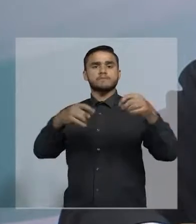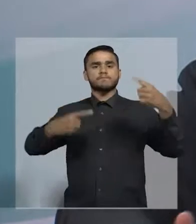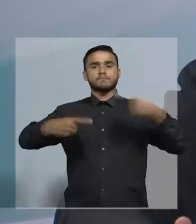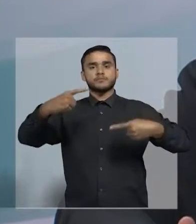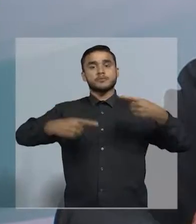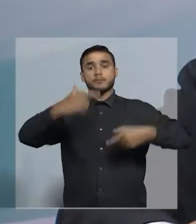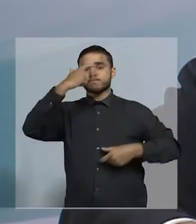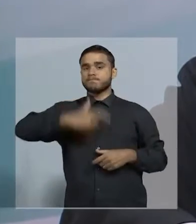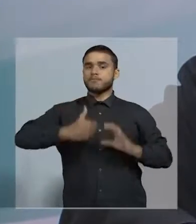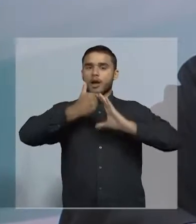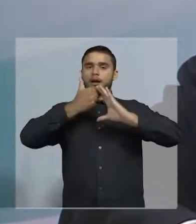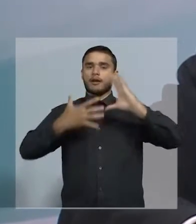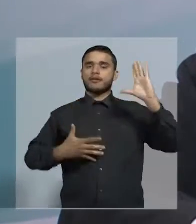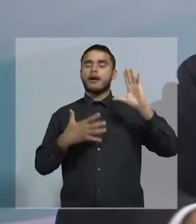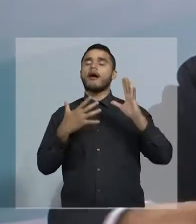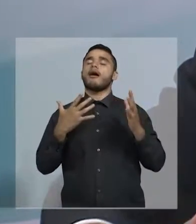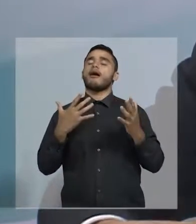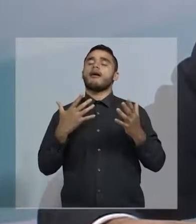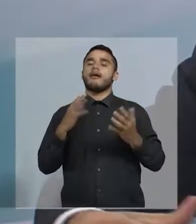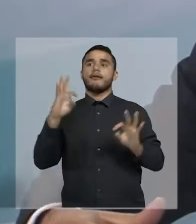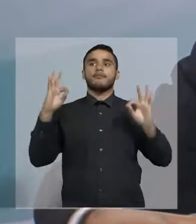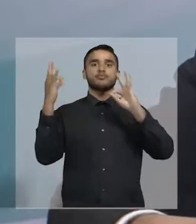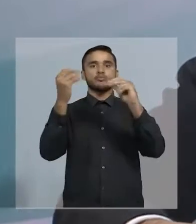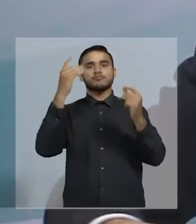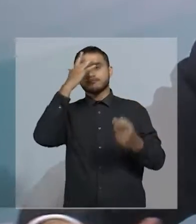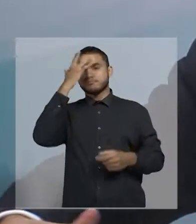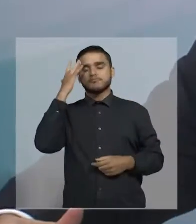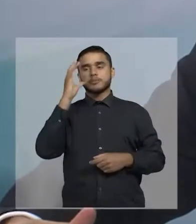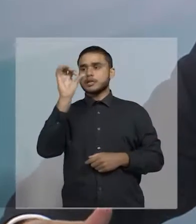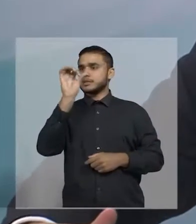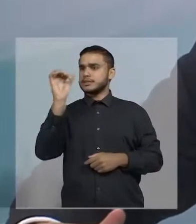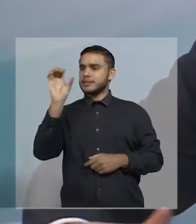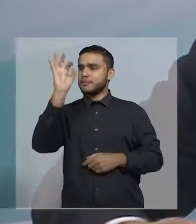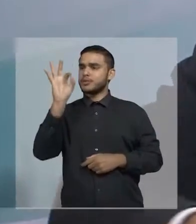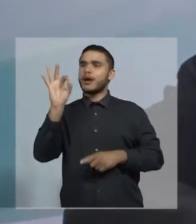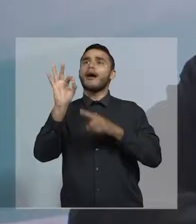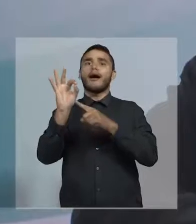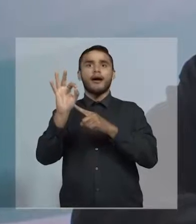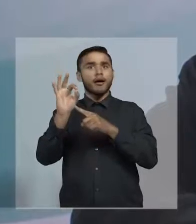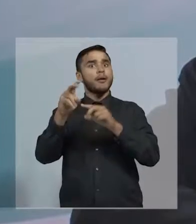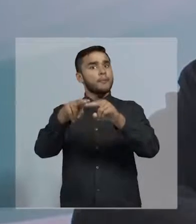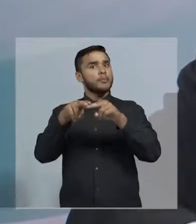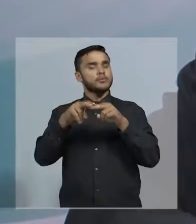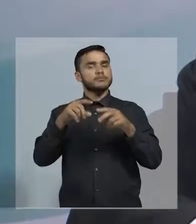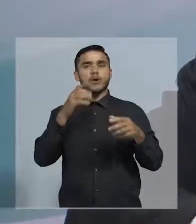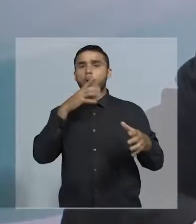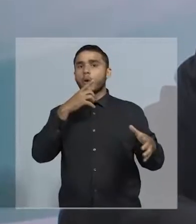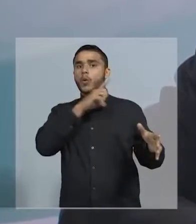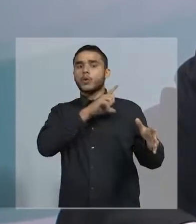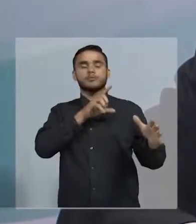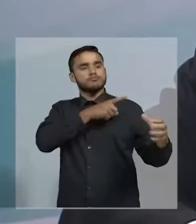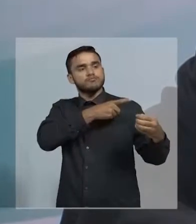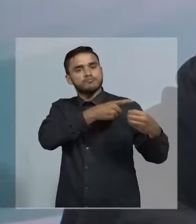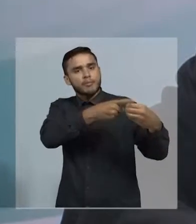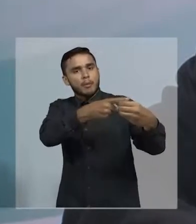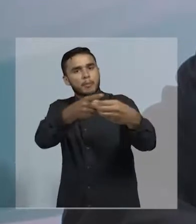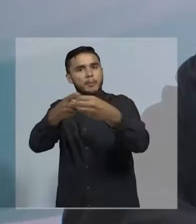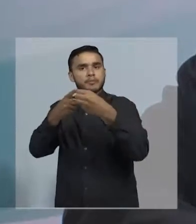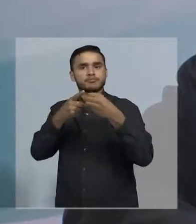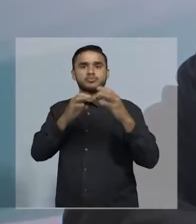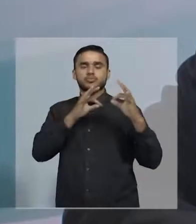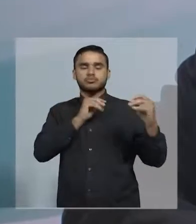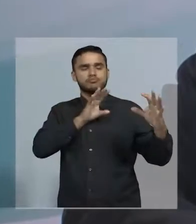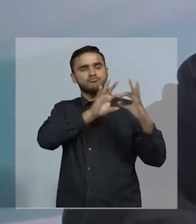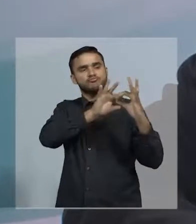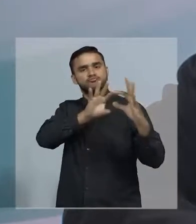o credenciaram para a possibilidade de compor um arco de aliança tão grande. O governador não é